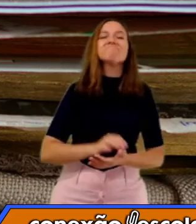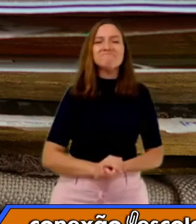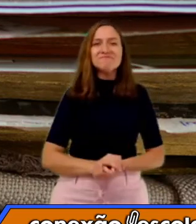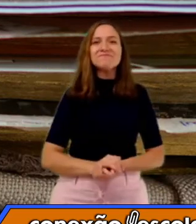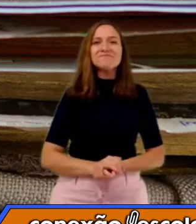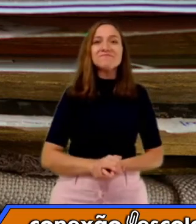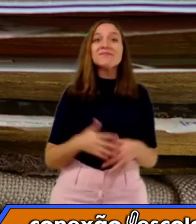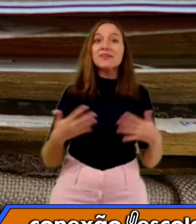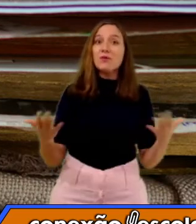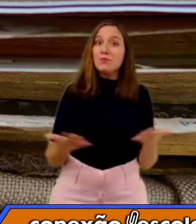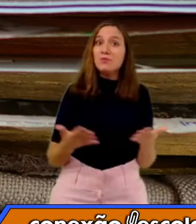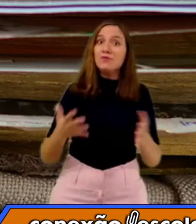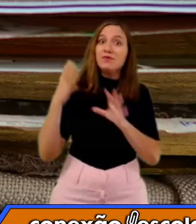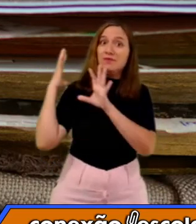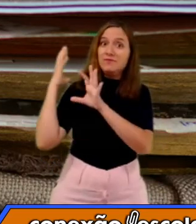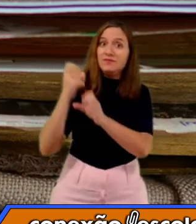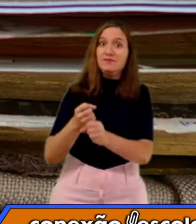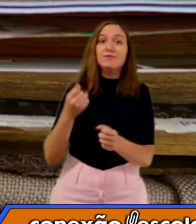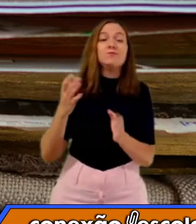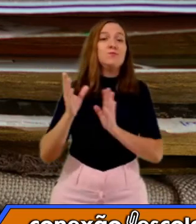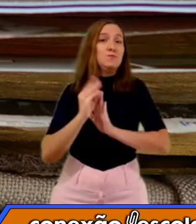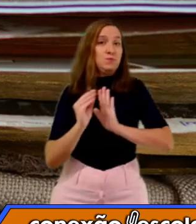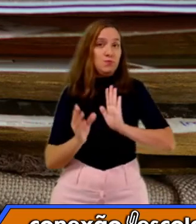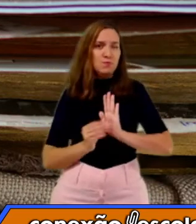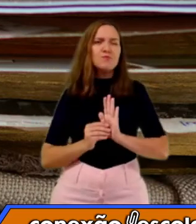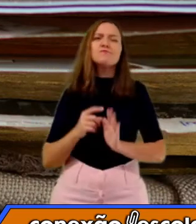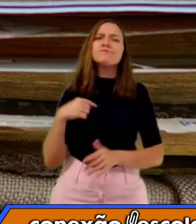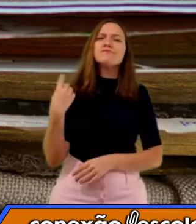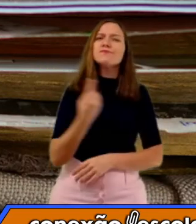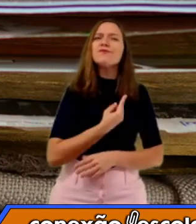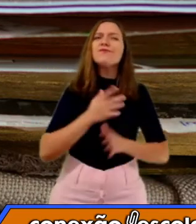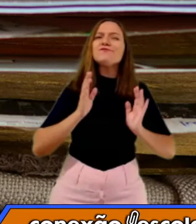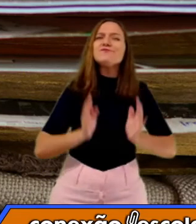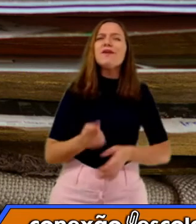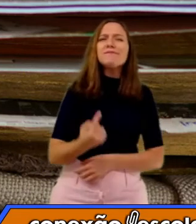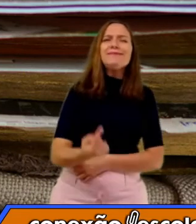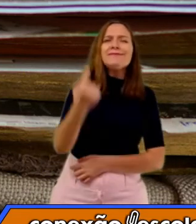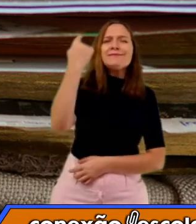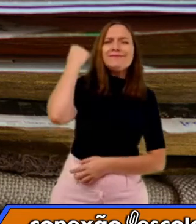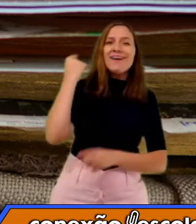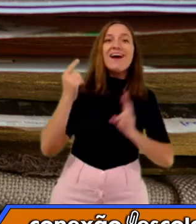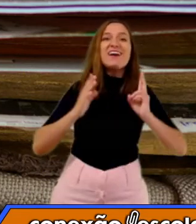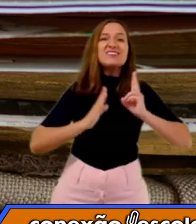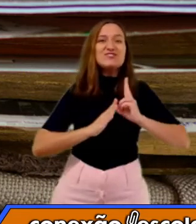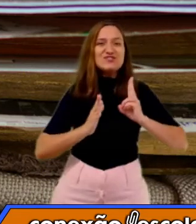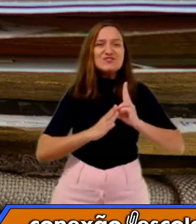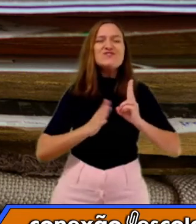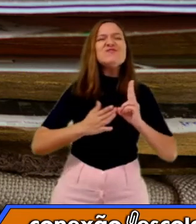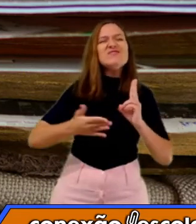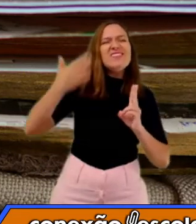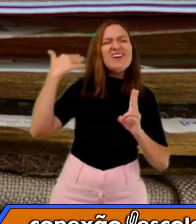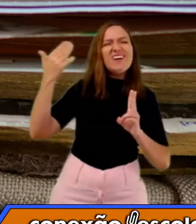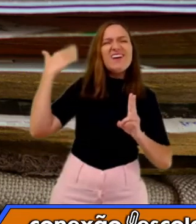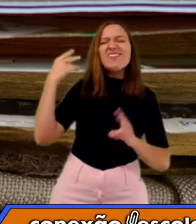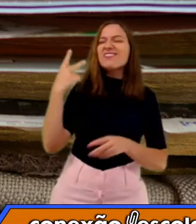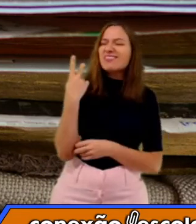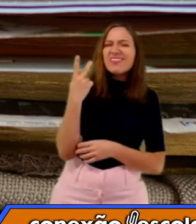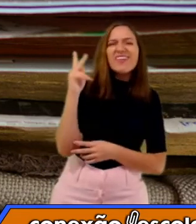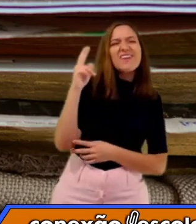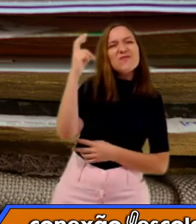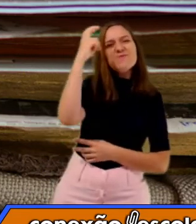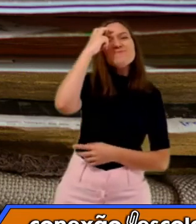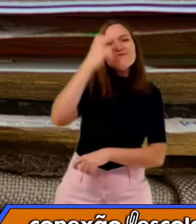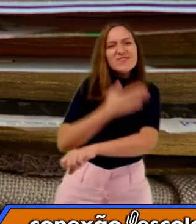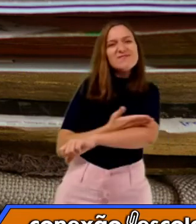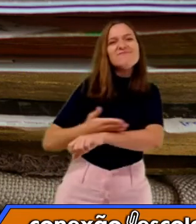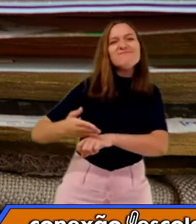revisão desse conteúdo, a gente foi lá nos índios, nós buscamos o nosso passado, a nossa cultura, a nossa história, as